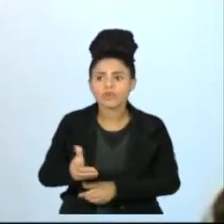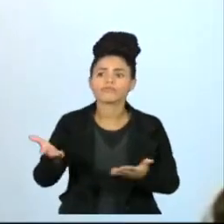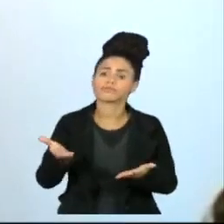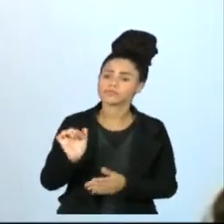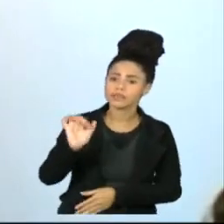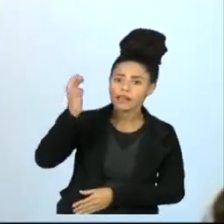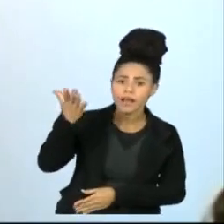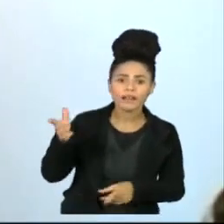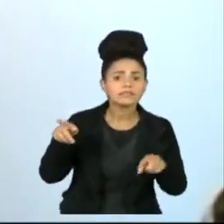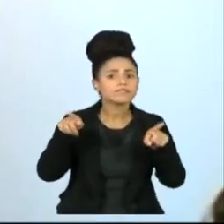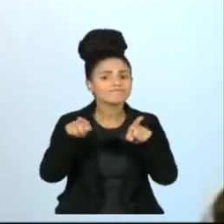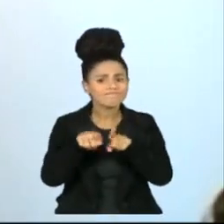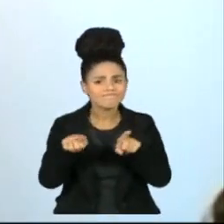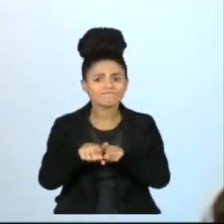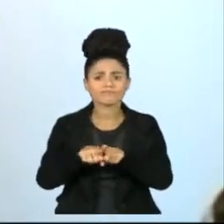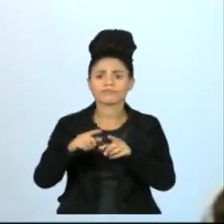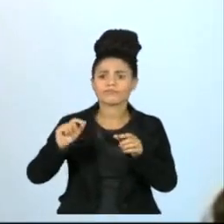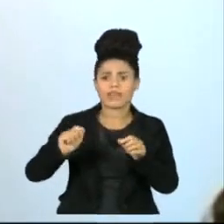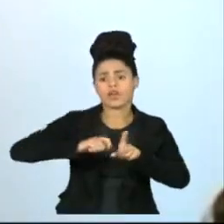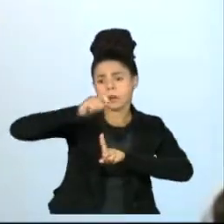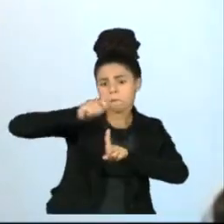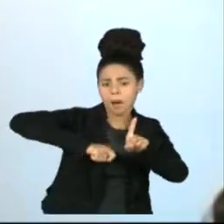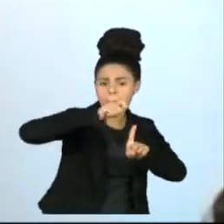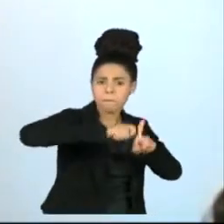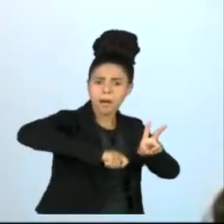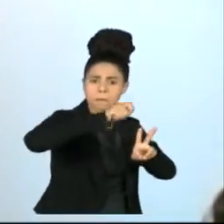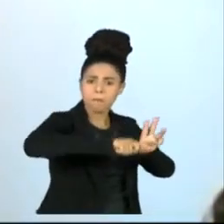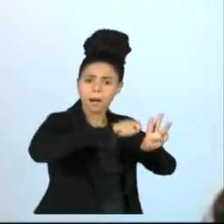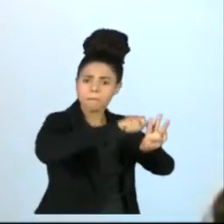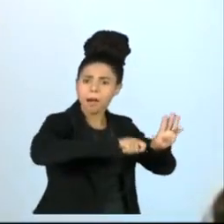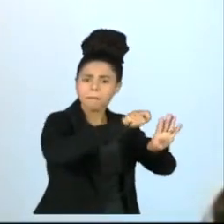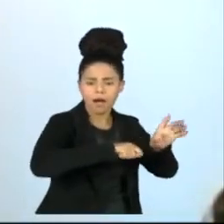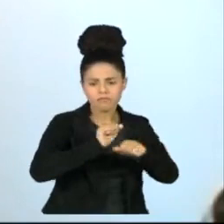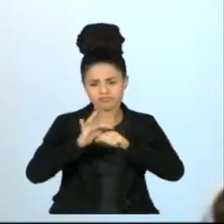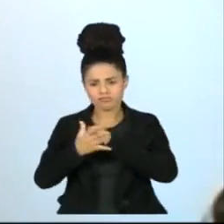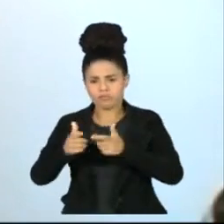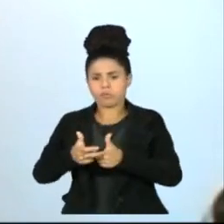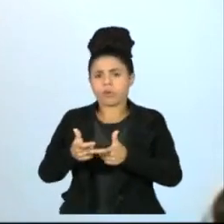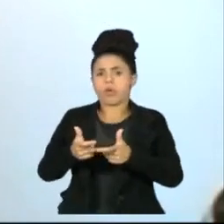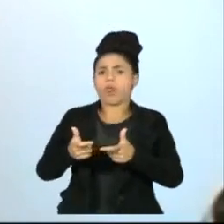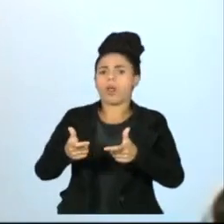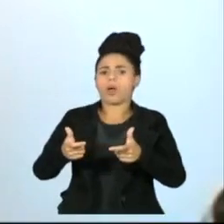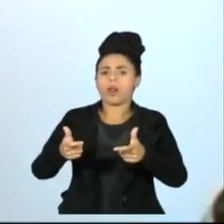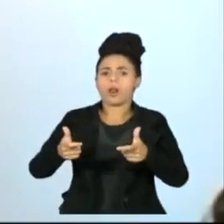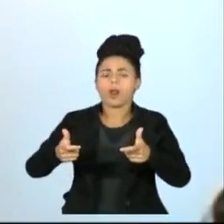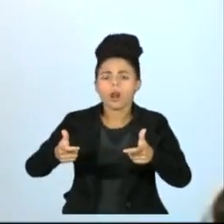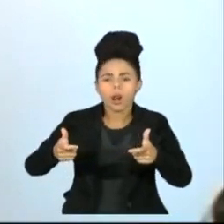Assim deve ocorrer nos próximos meses, ondas periódicas que esperamos que